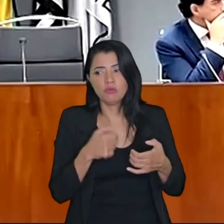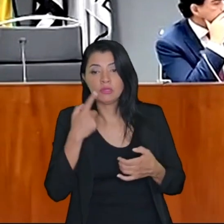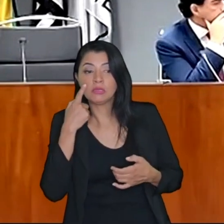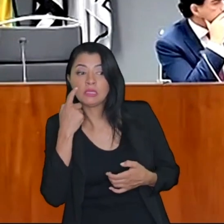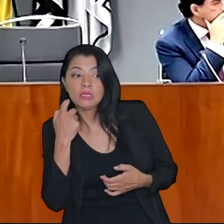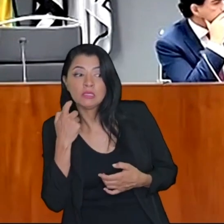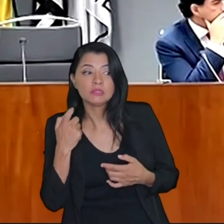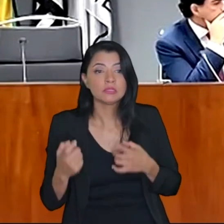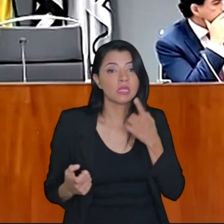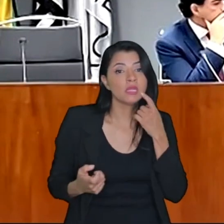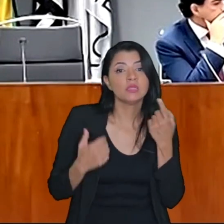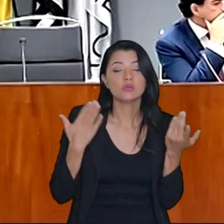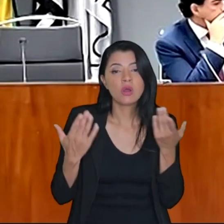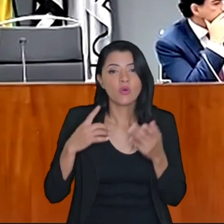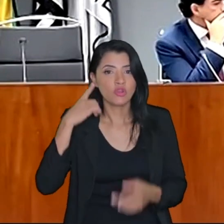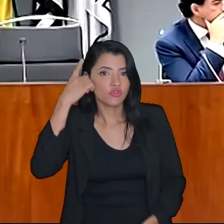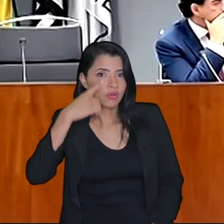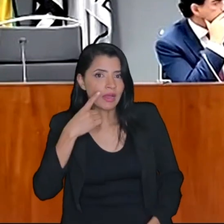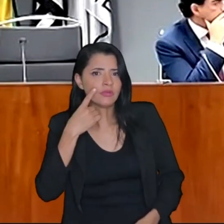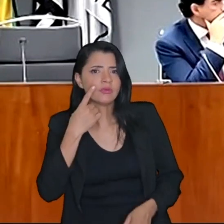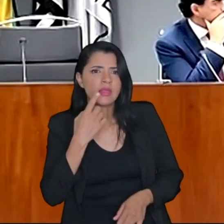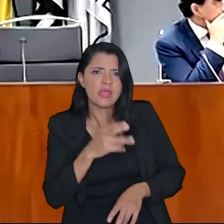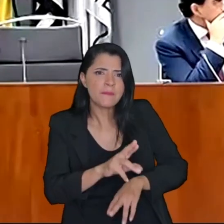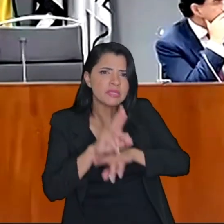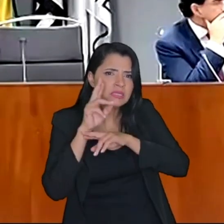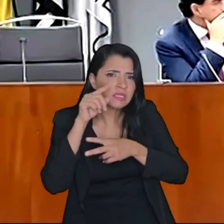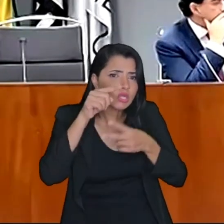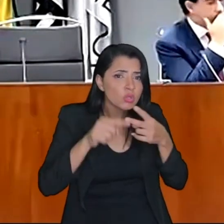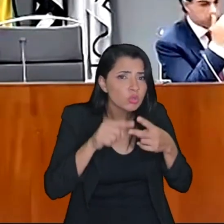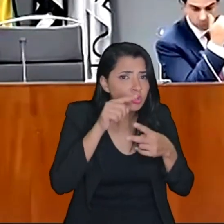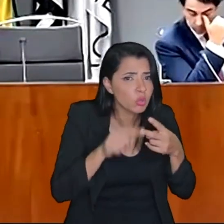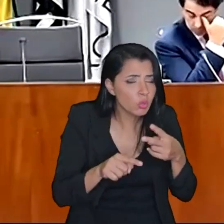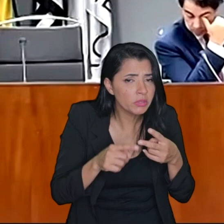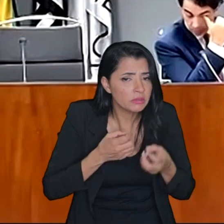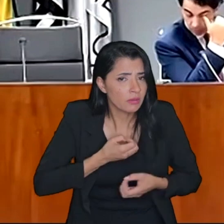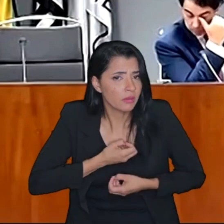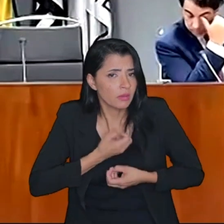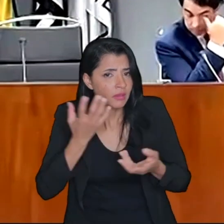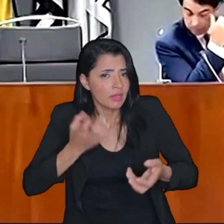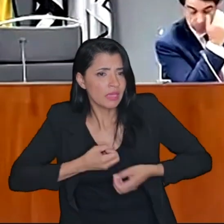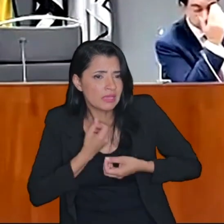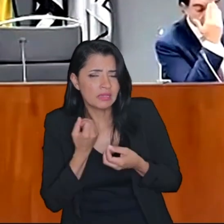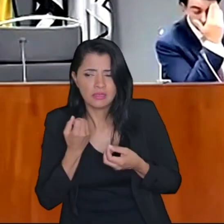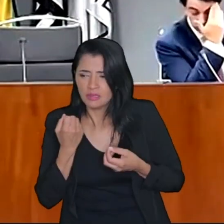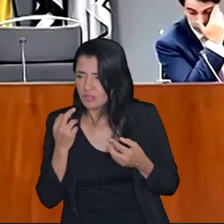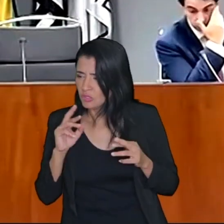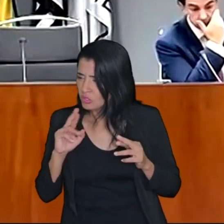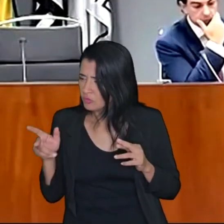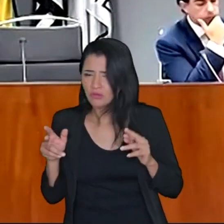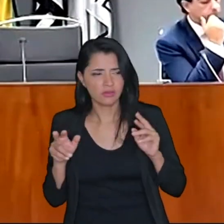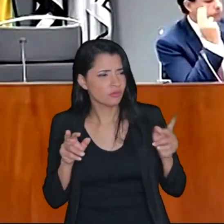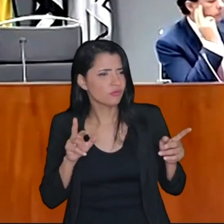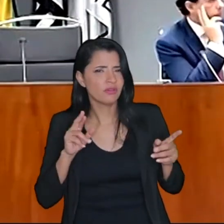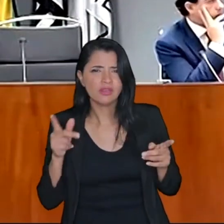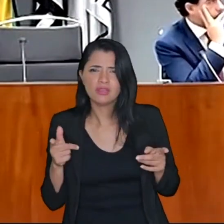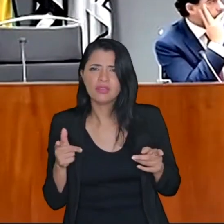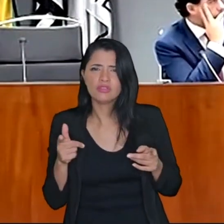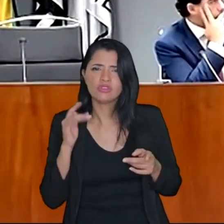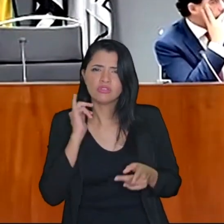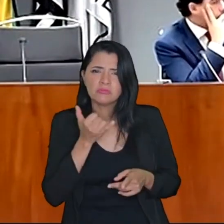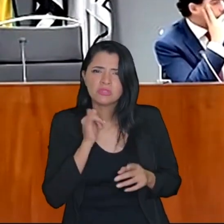interesses, porque aquele advogado está representando dois colaboradores que estão trazendo versões distintas,